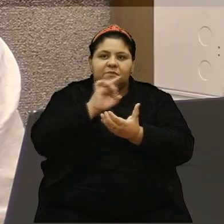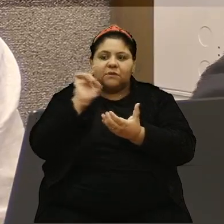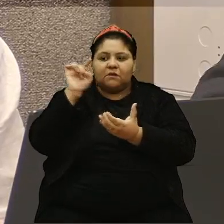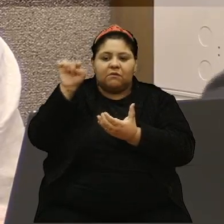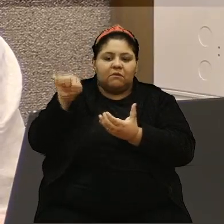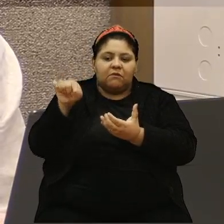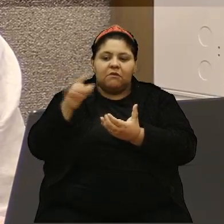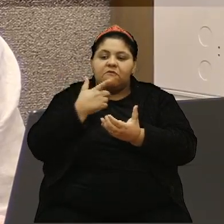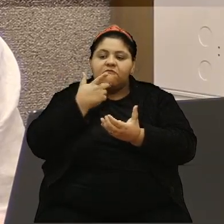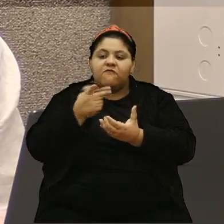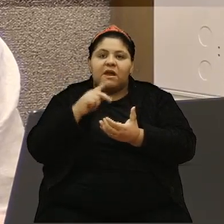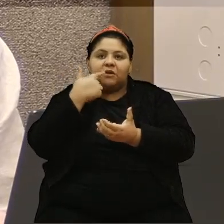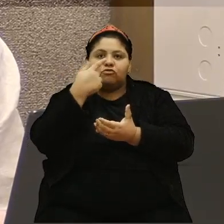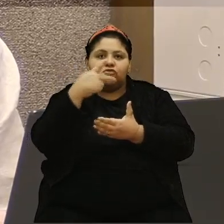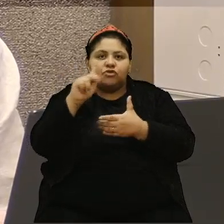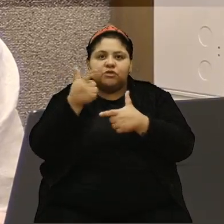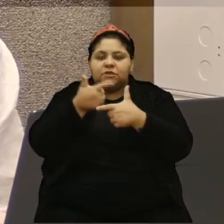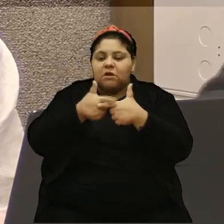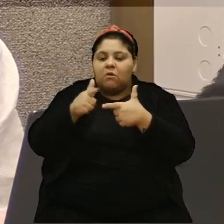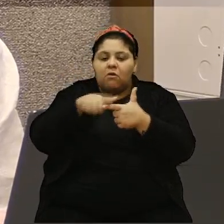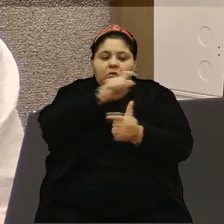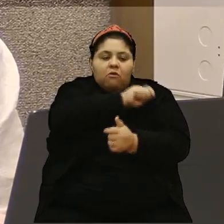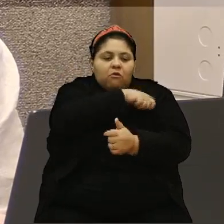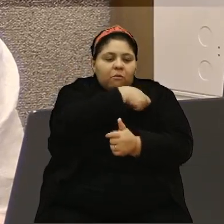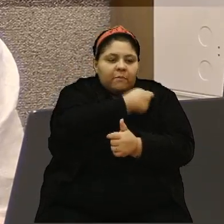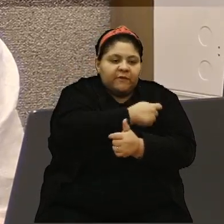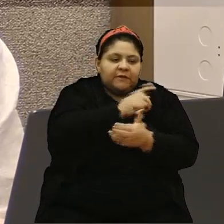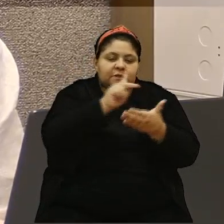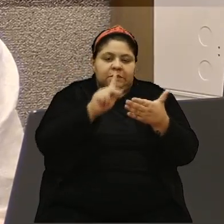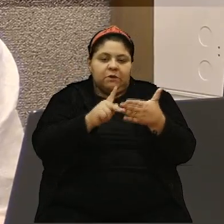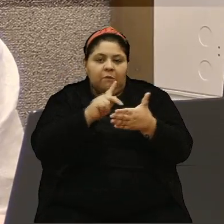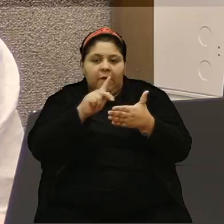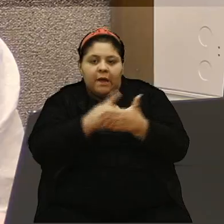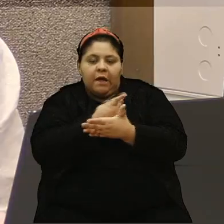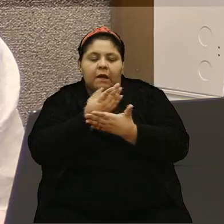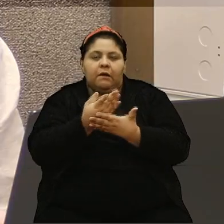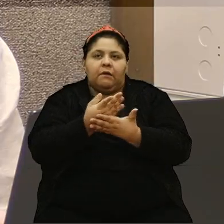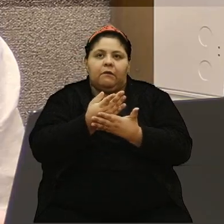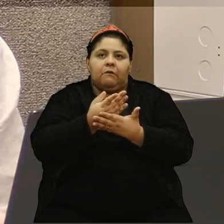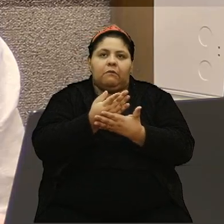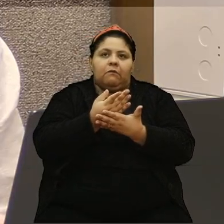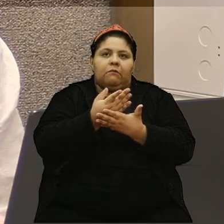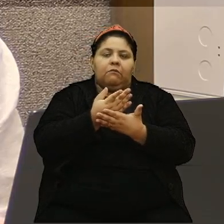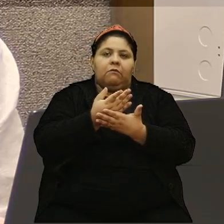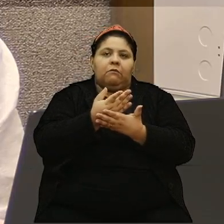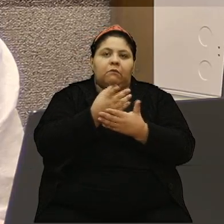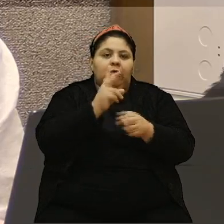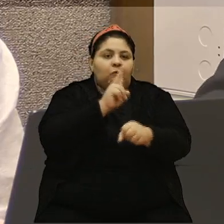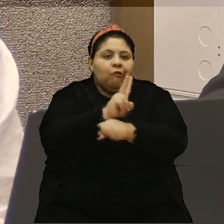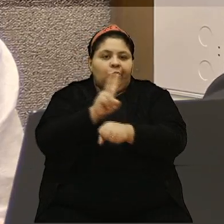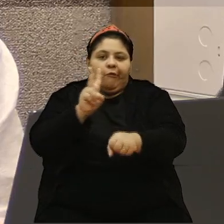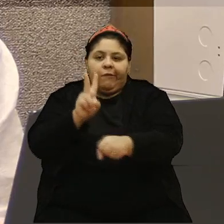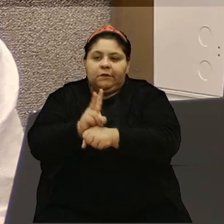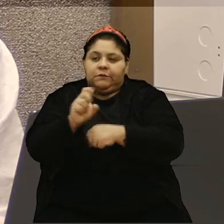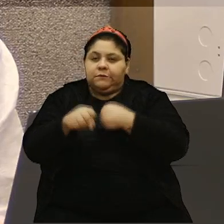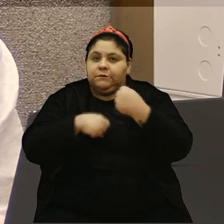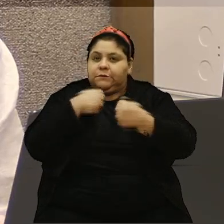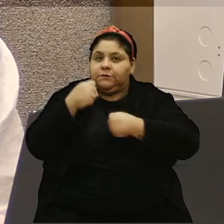seu problema, né? Normalmente uma fiscalização mal feita, tá? Um tratamento rude,